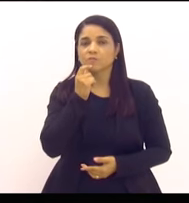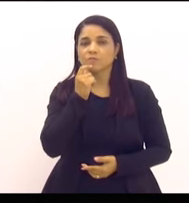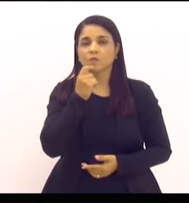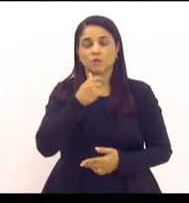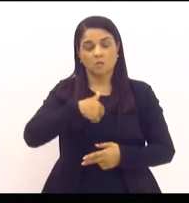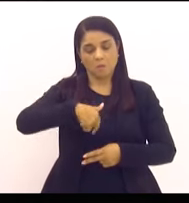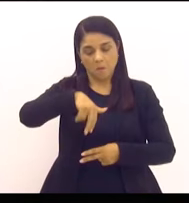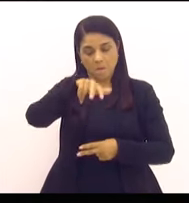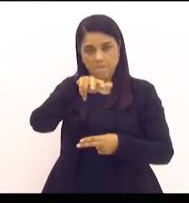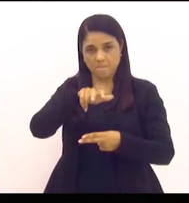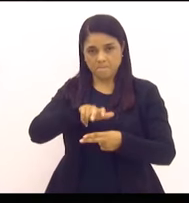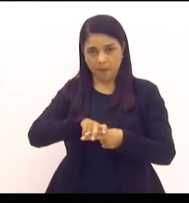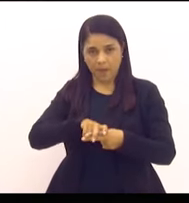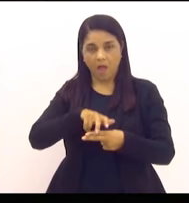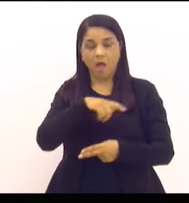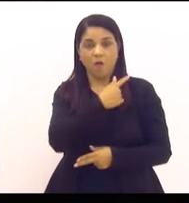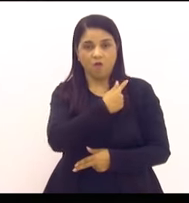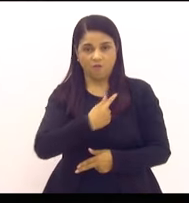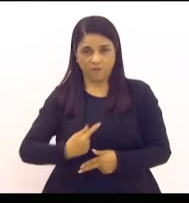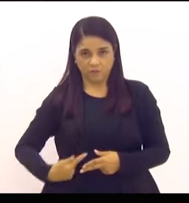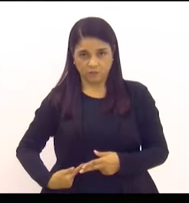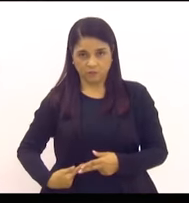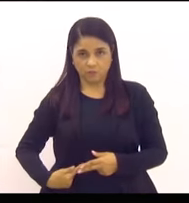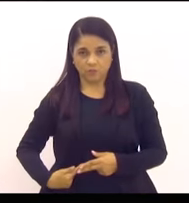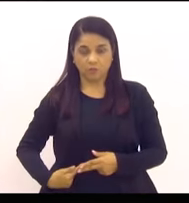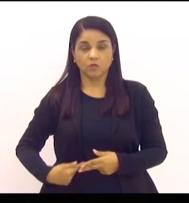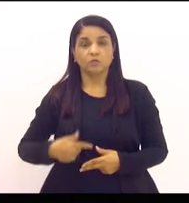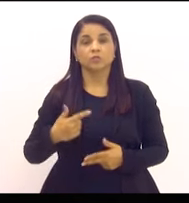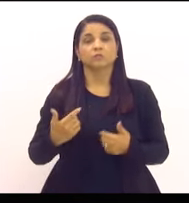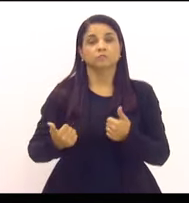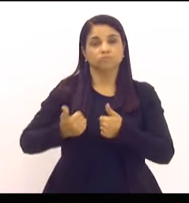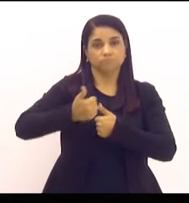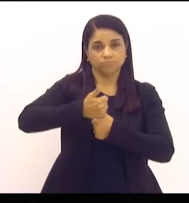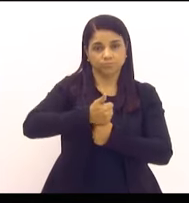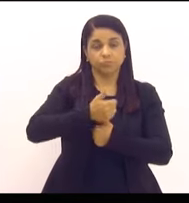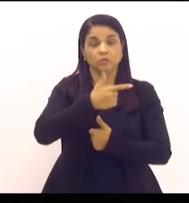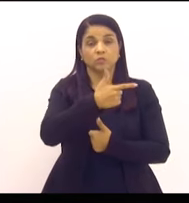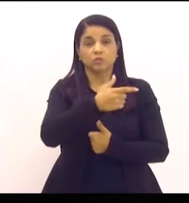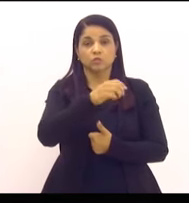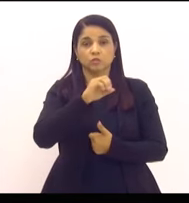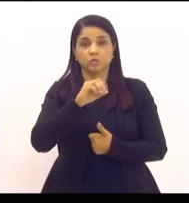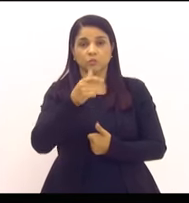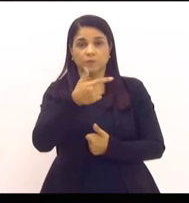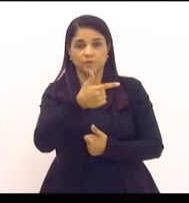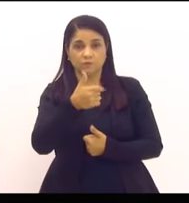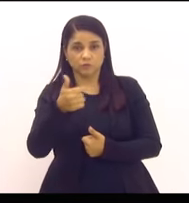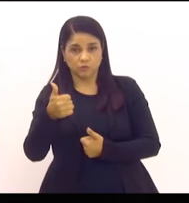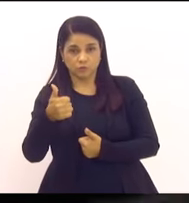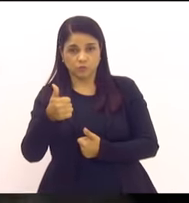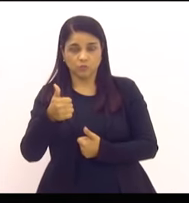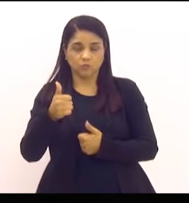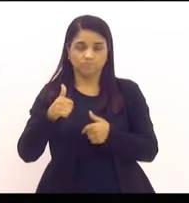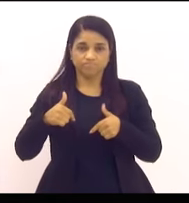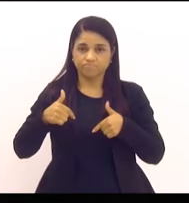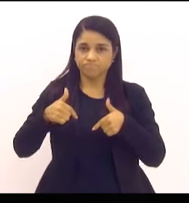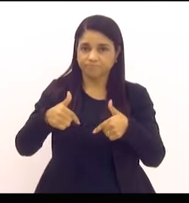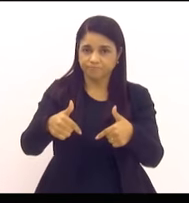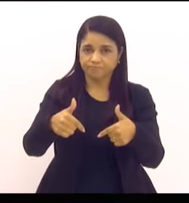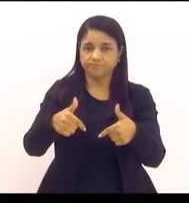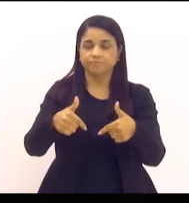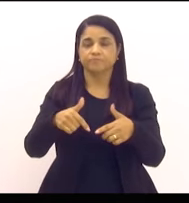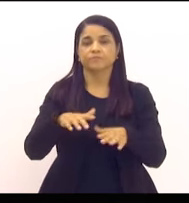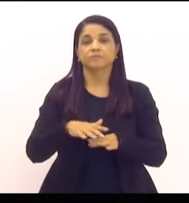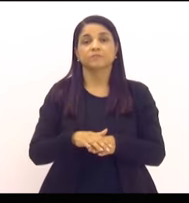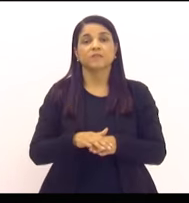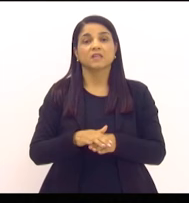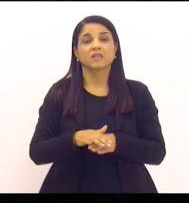ocupando o cargo de governador desde 2021, efetivado desde 2021. E